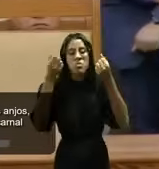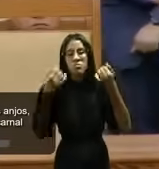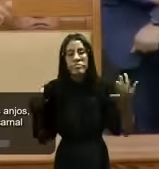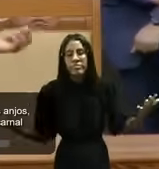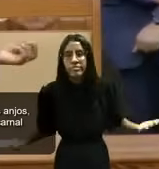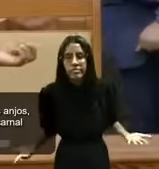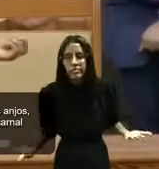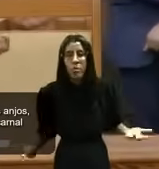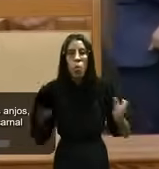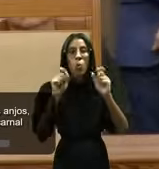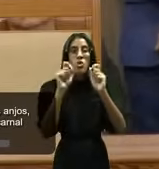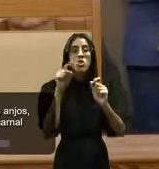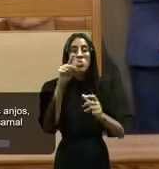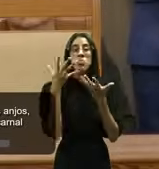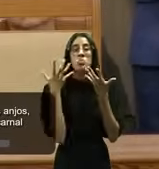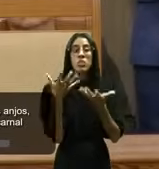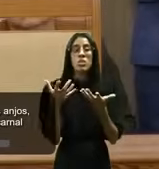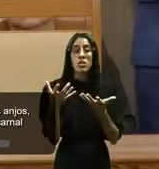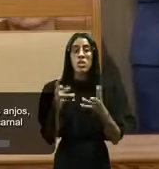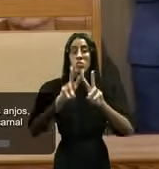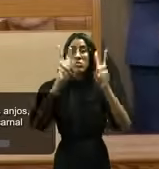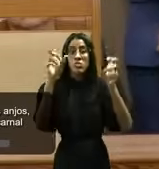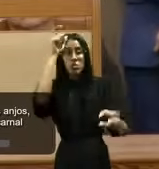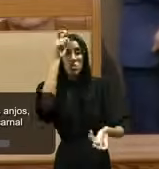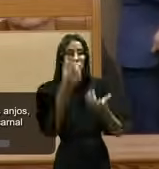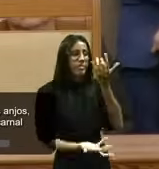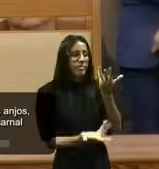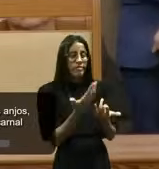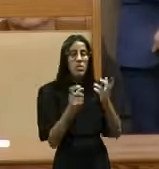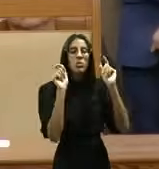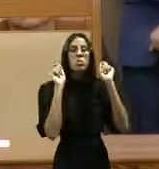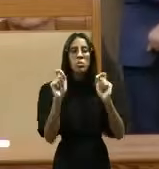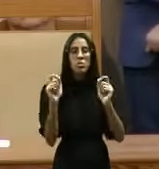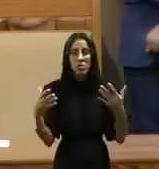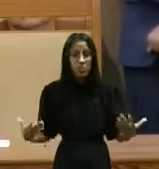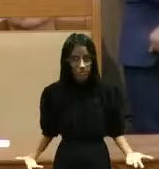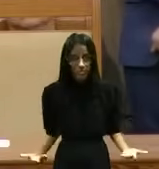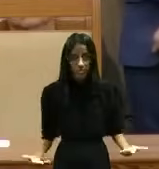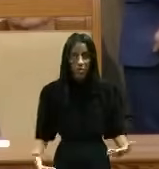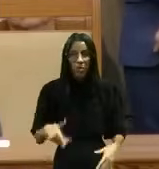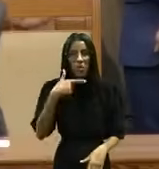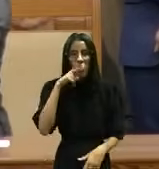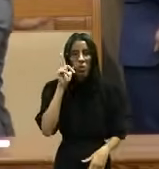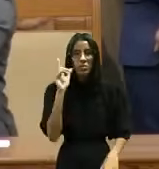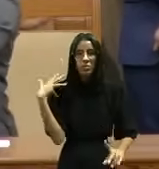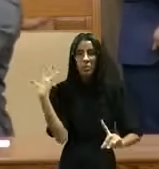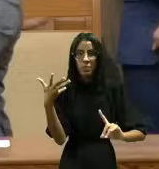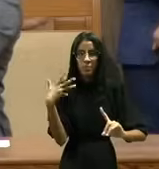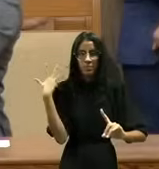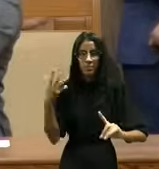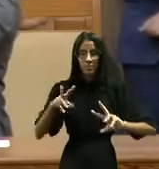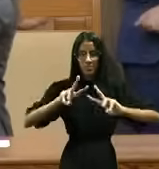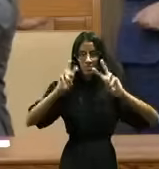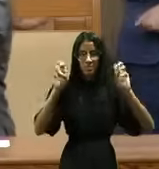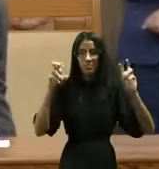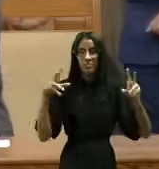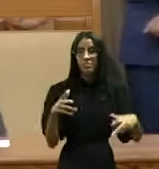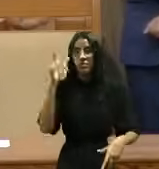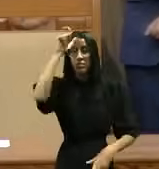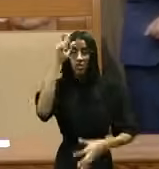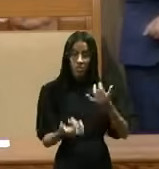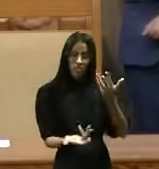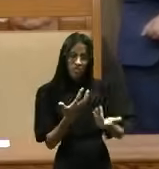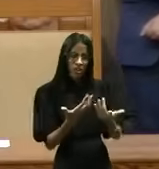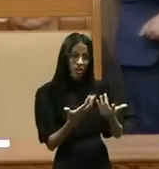com o inferno não tem assim eu ontem eu dei a palestra sobre o inferno aí eles ficam Como é o inferno tu quer saber vai